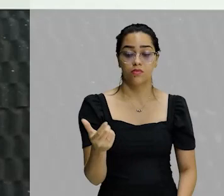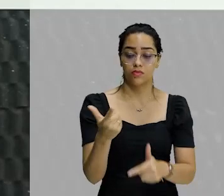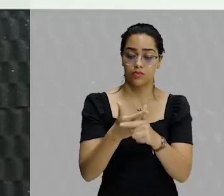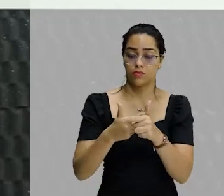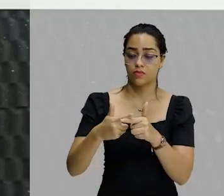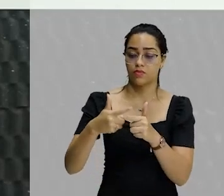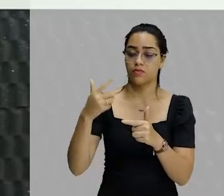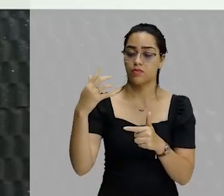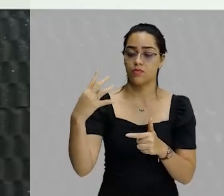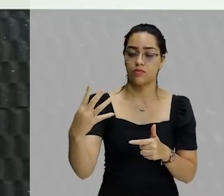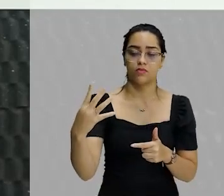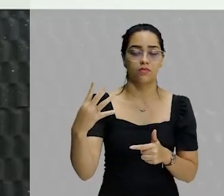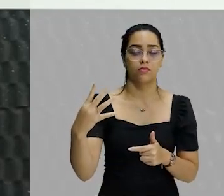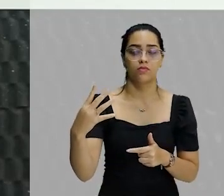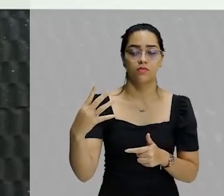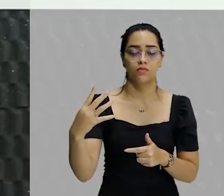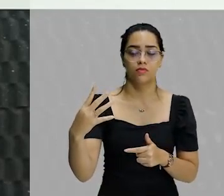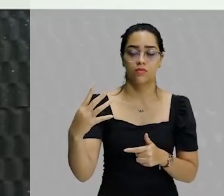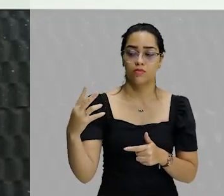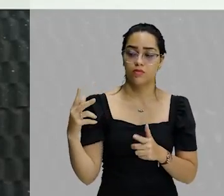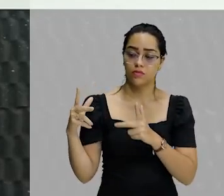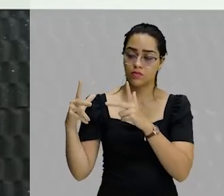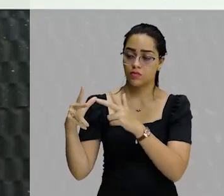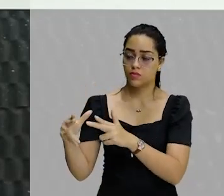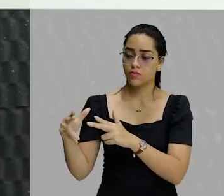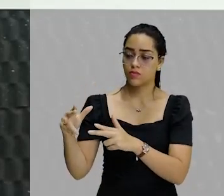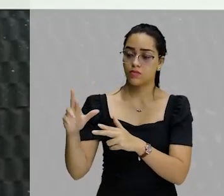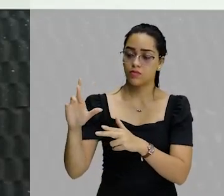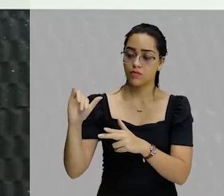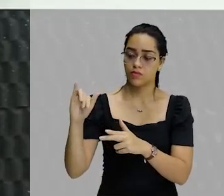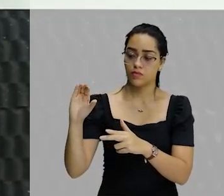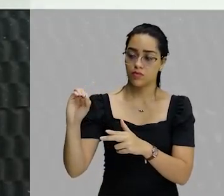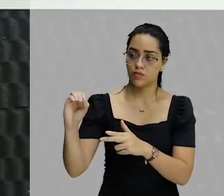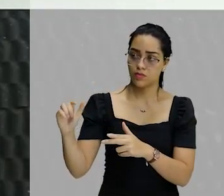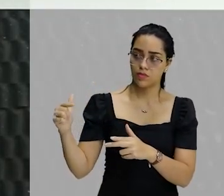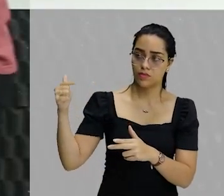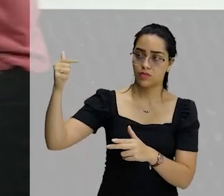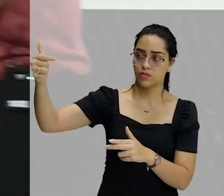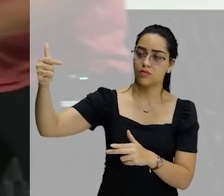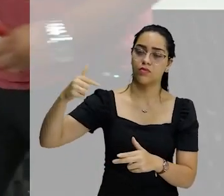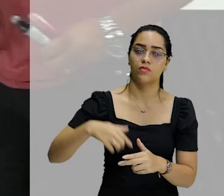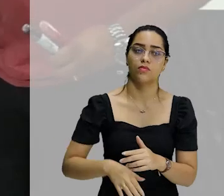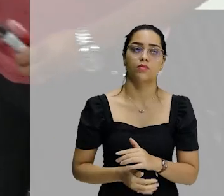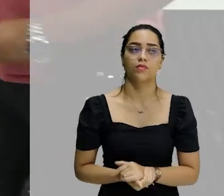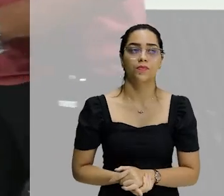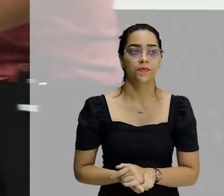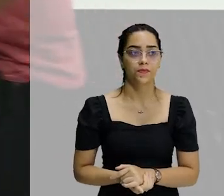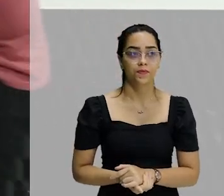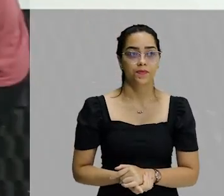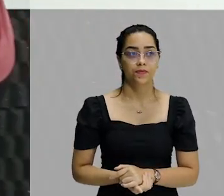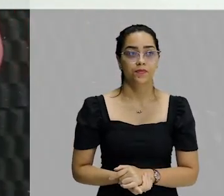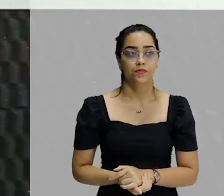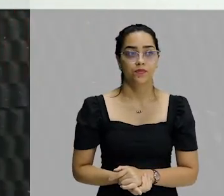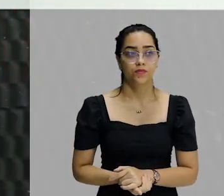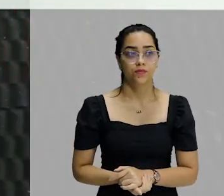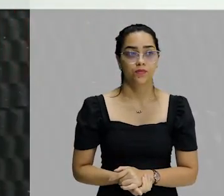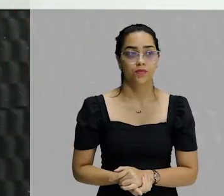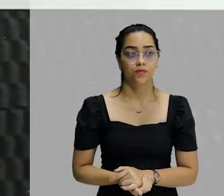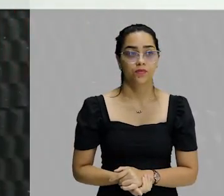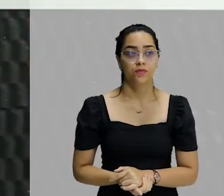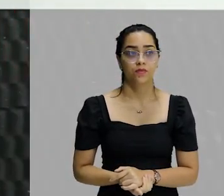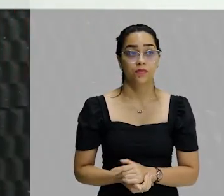dividido por 4 igual ao raio elevado ao quadrado. Certo? Então, turma, o